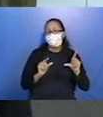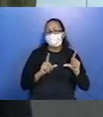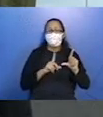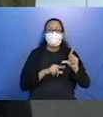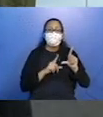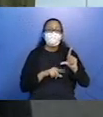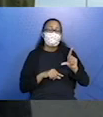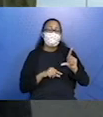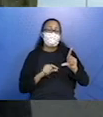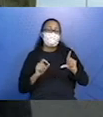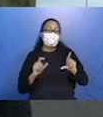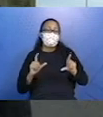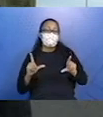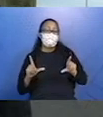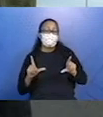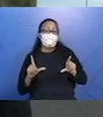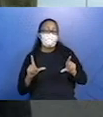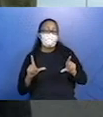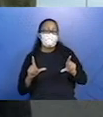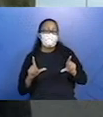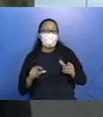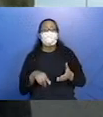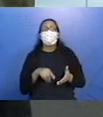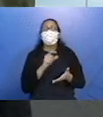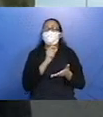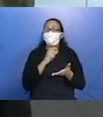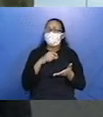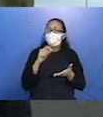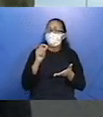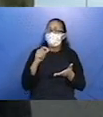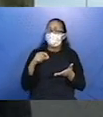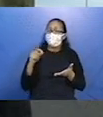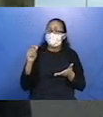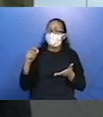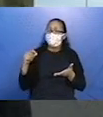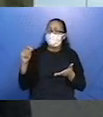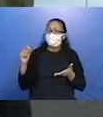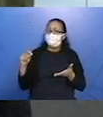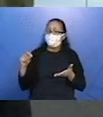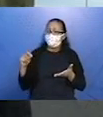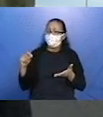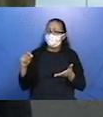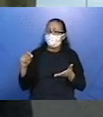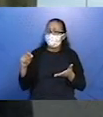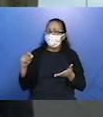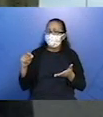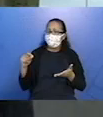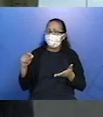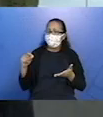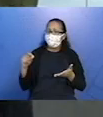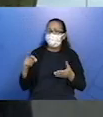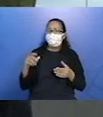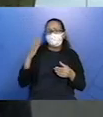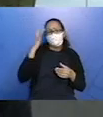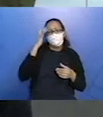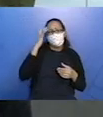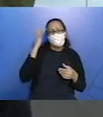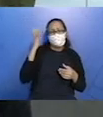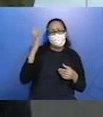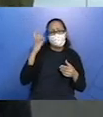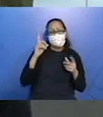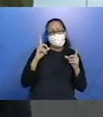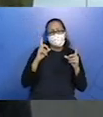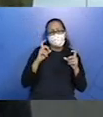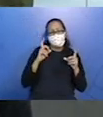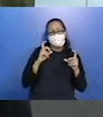grandes. Então, vamos tentar fazer uma letra média, né? Por quê? Porque fica fácil na hora de você tirar a